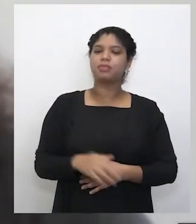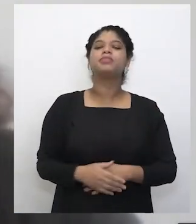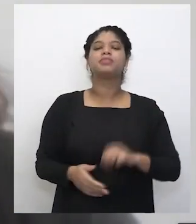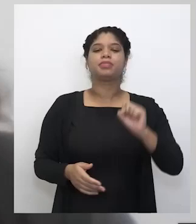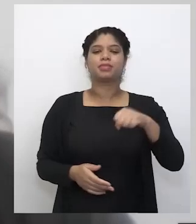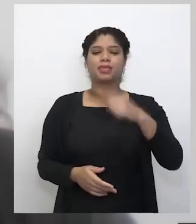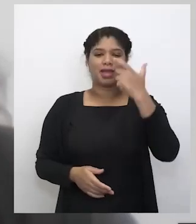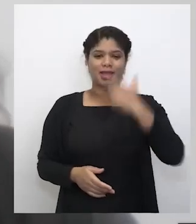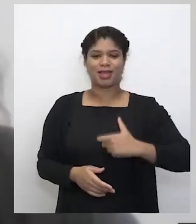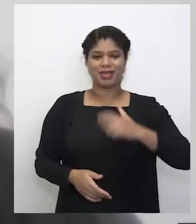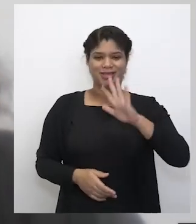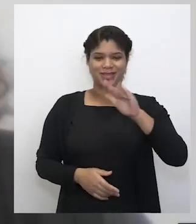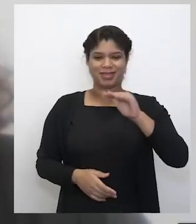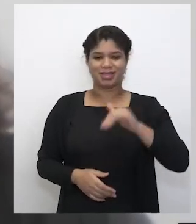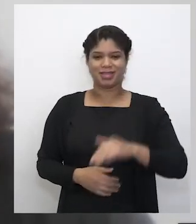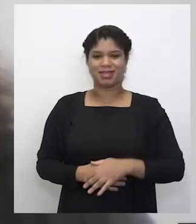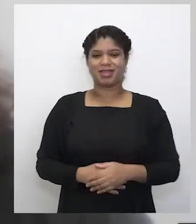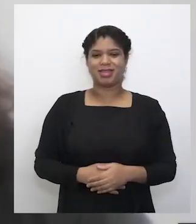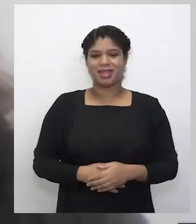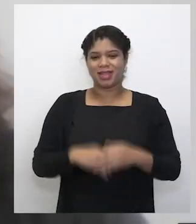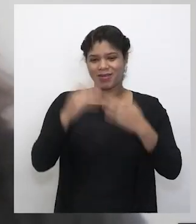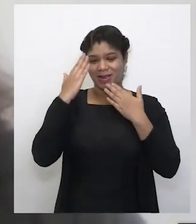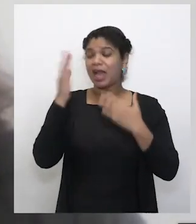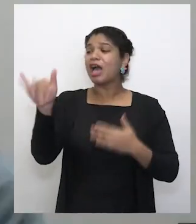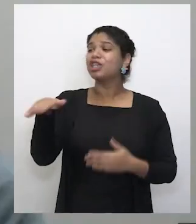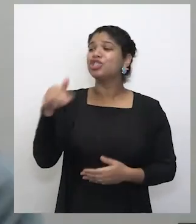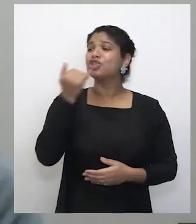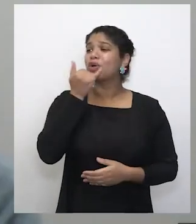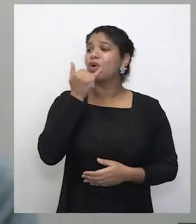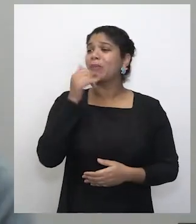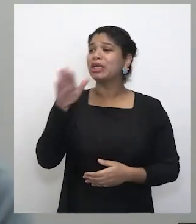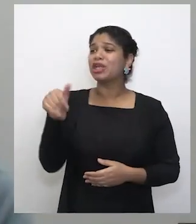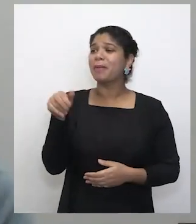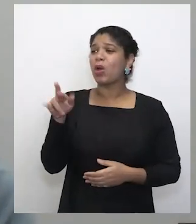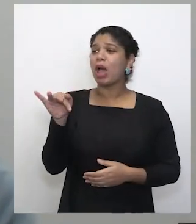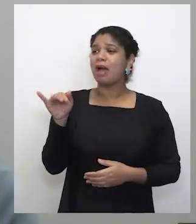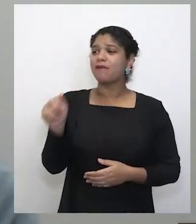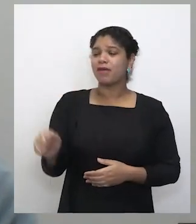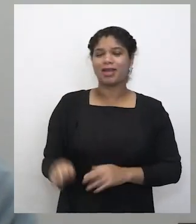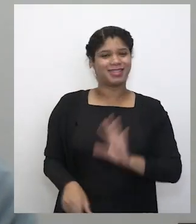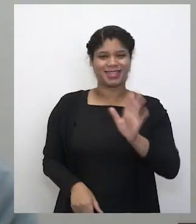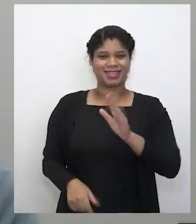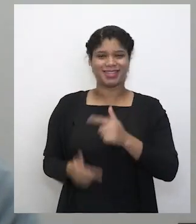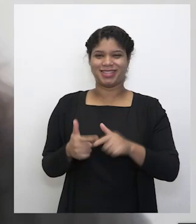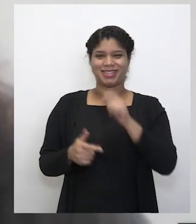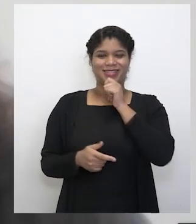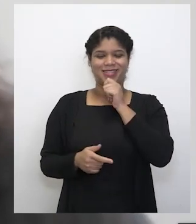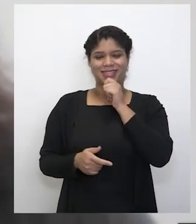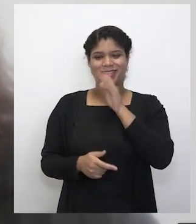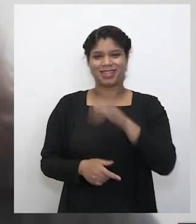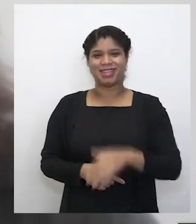Sou eu, Tati. Obrigada, Desculpa. Tati. Tudo bem? Tudo bem, Tati.